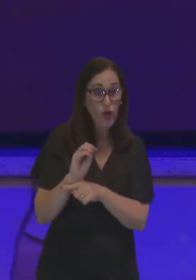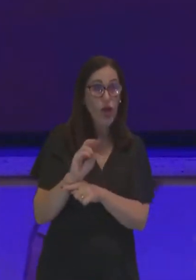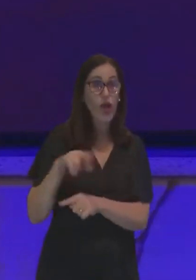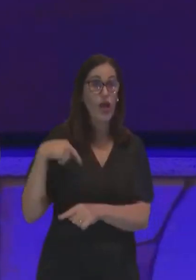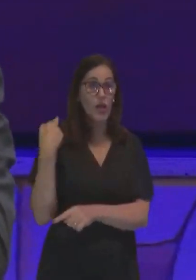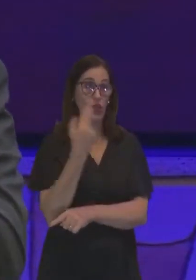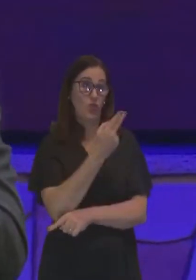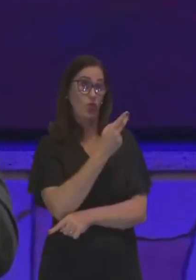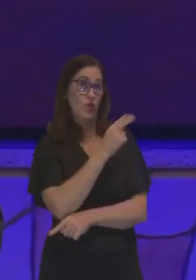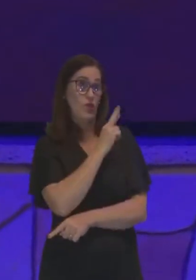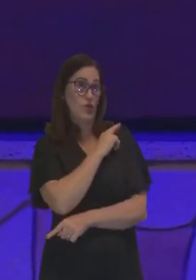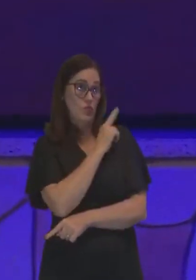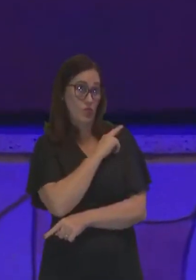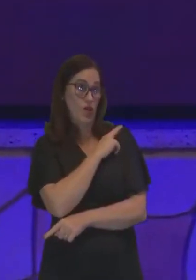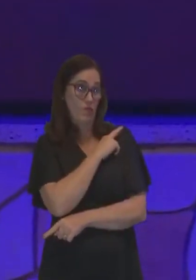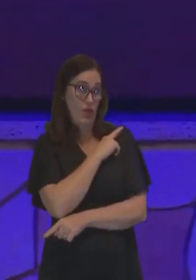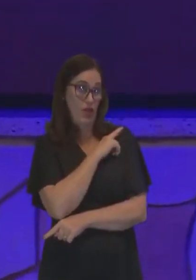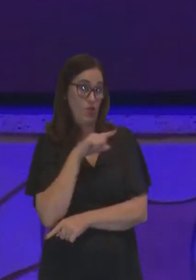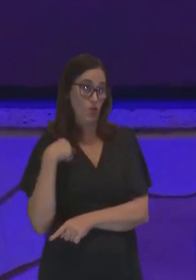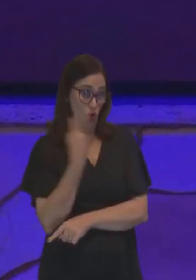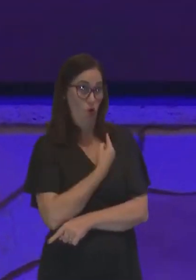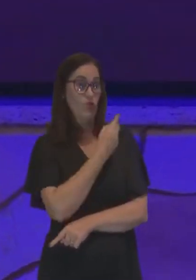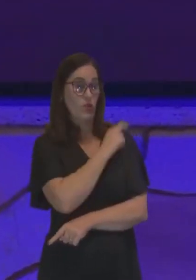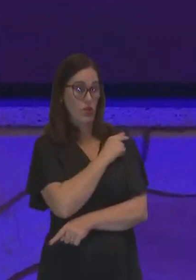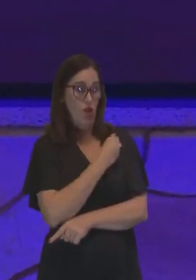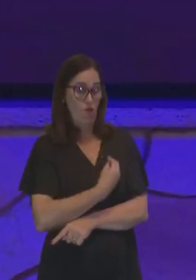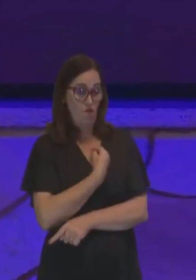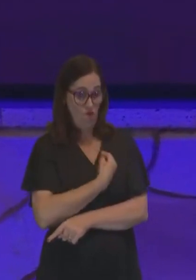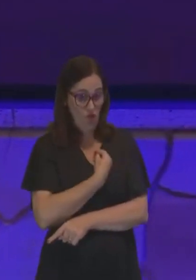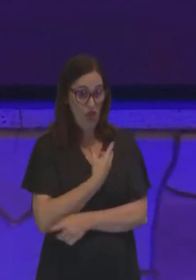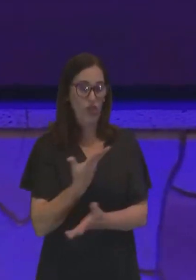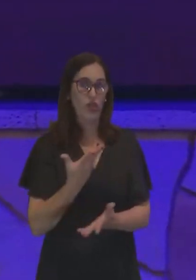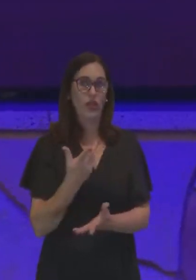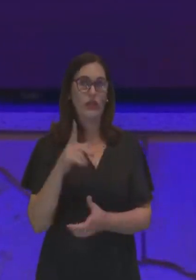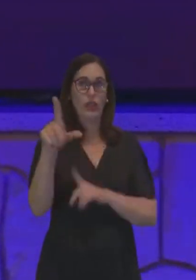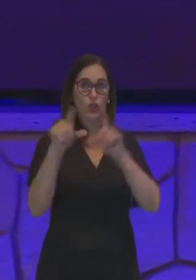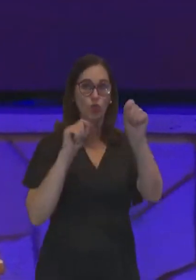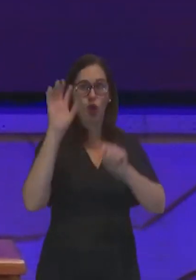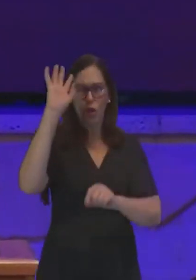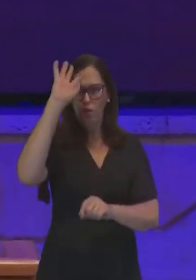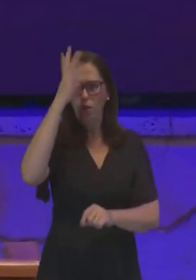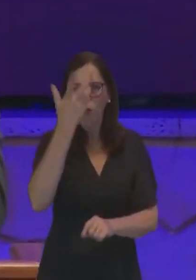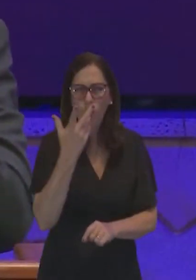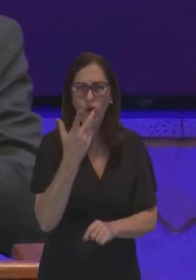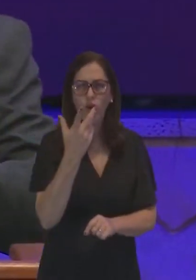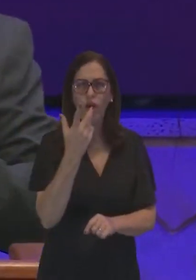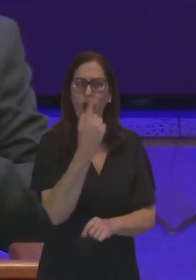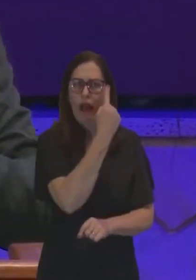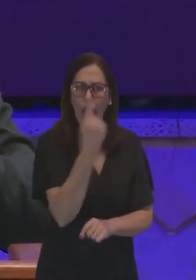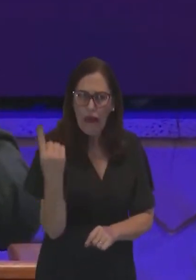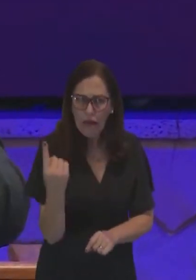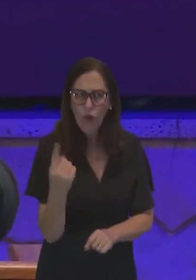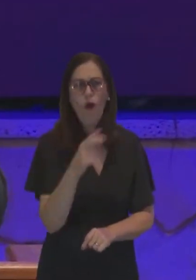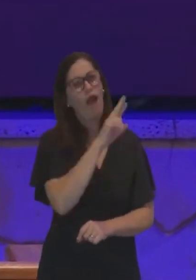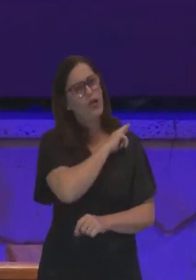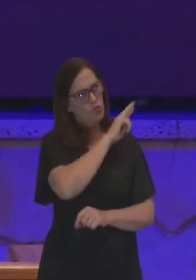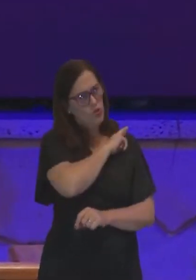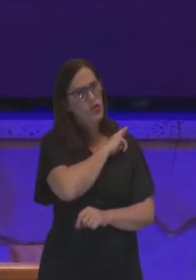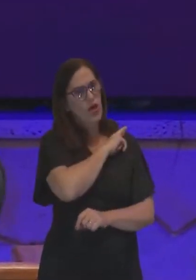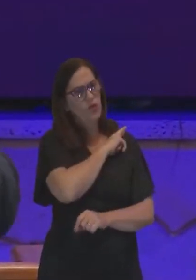ter, com relação à nossa vida, com relação às decisões que nós tomamos, cabe a cada um de nós, porque